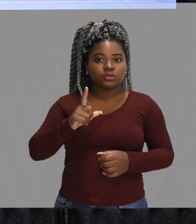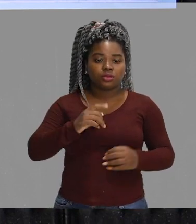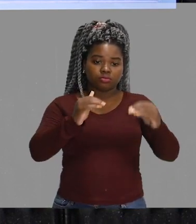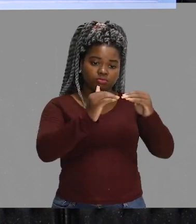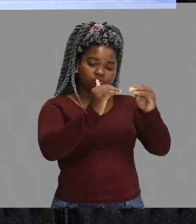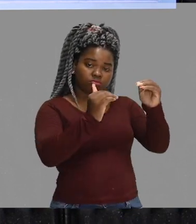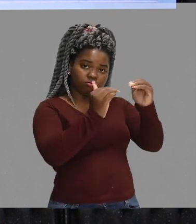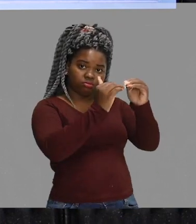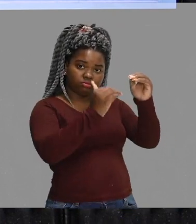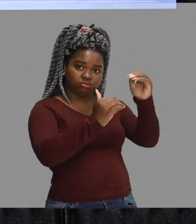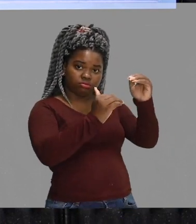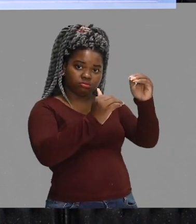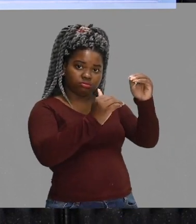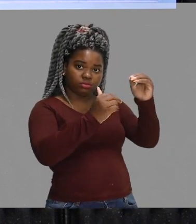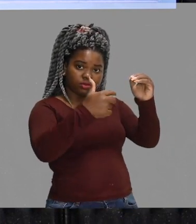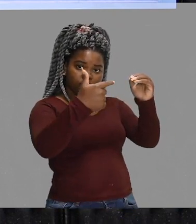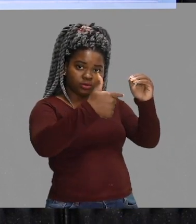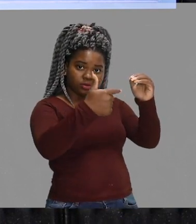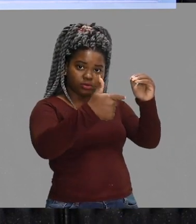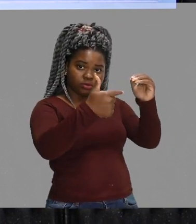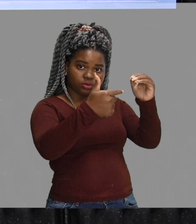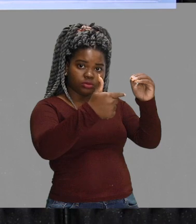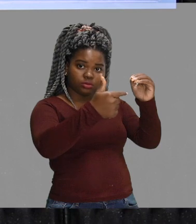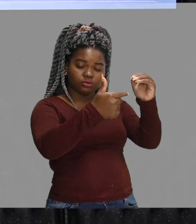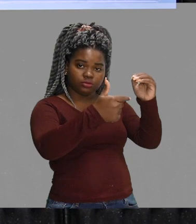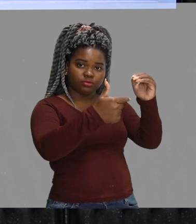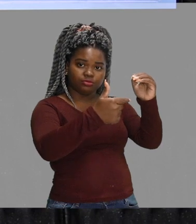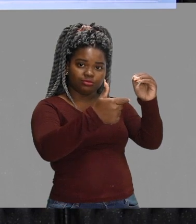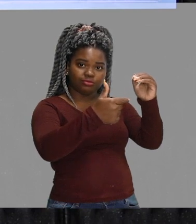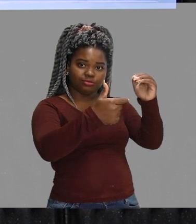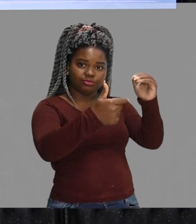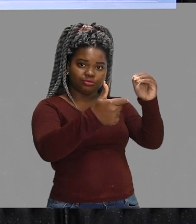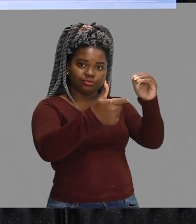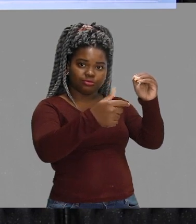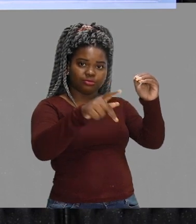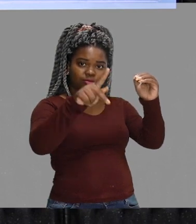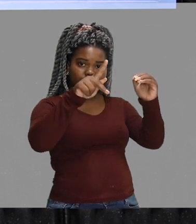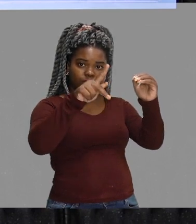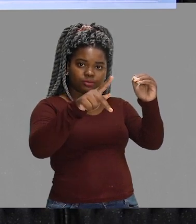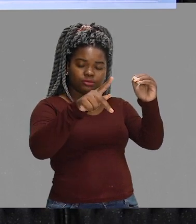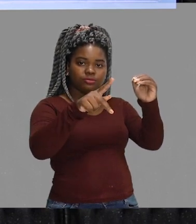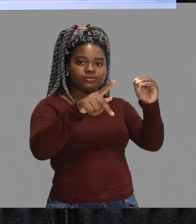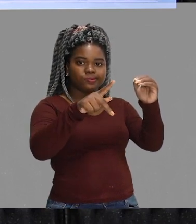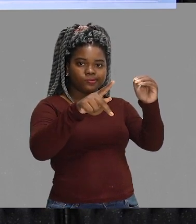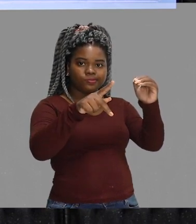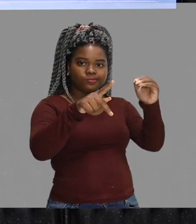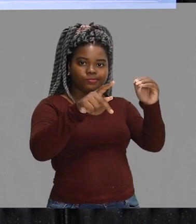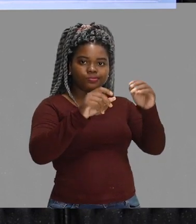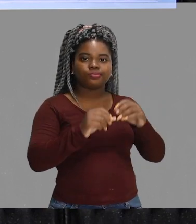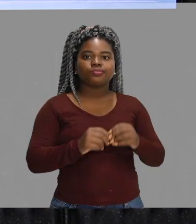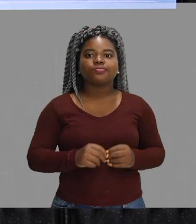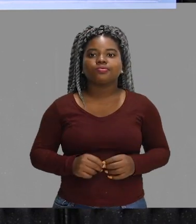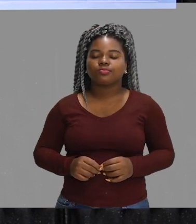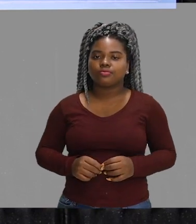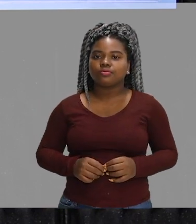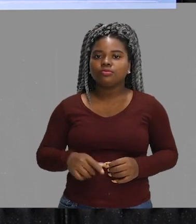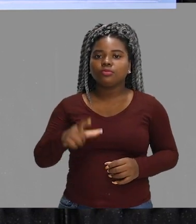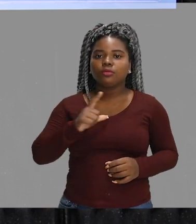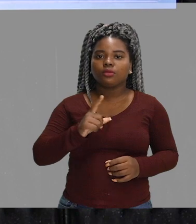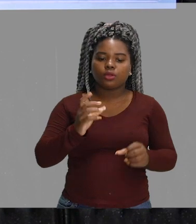atômico. Então, olha só, eu tenho vanádio, número atômico 23, e aí o elemento seguinte, a